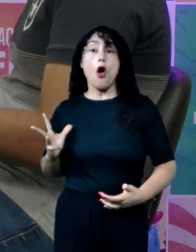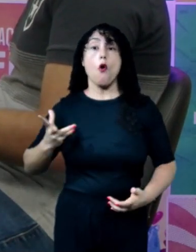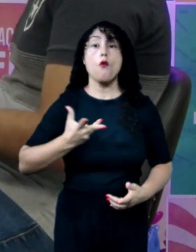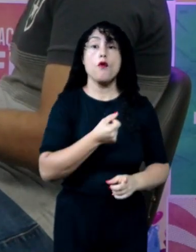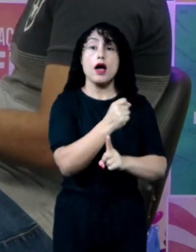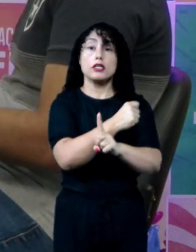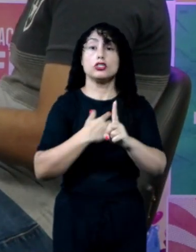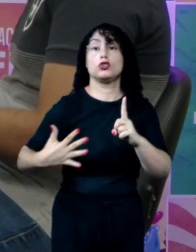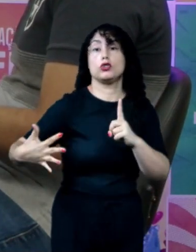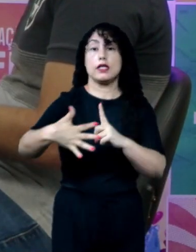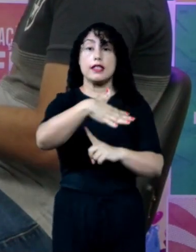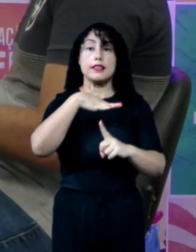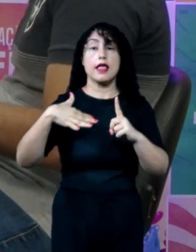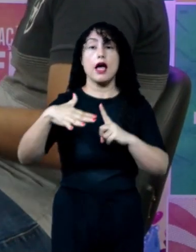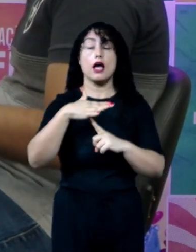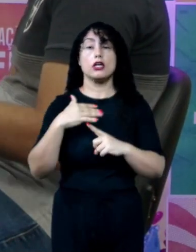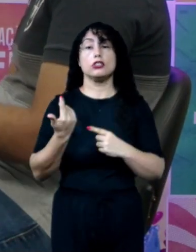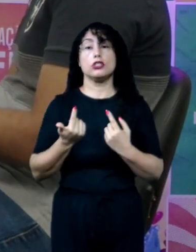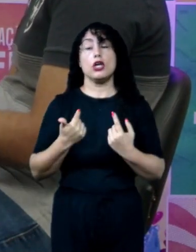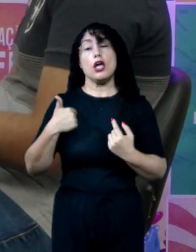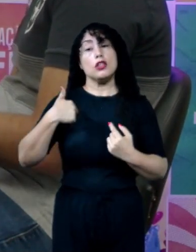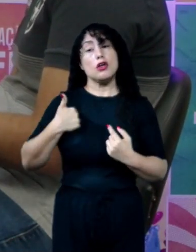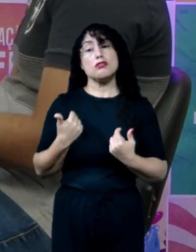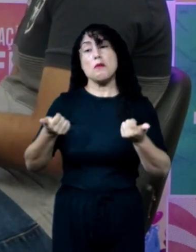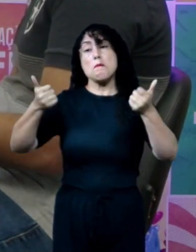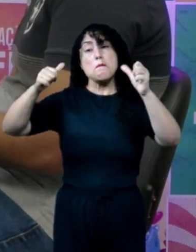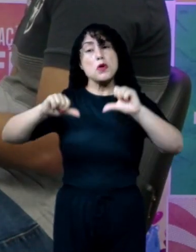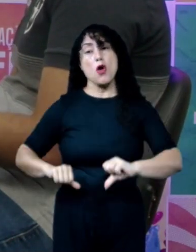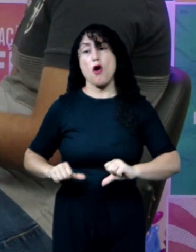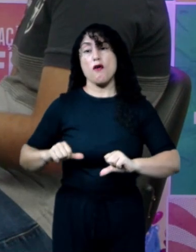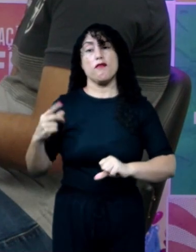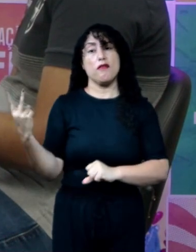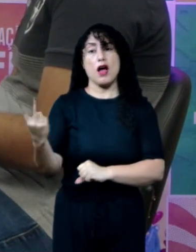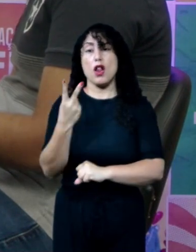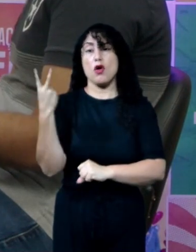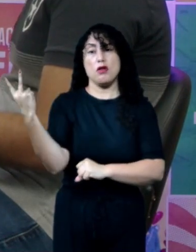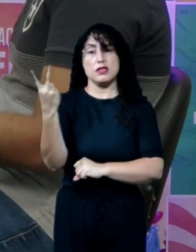nós somos entre as categorias mais desvalorizadas do país, né? Nós